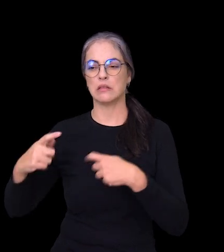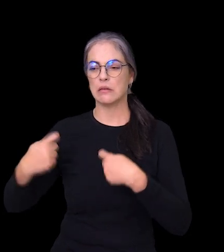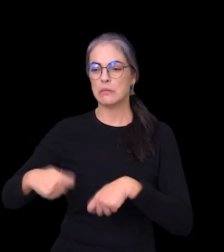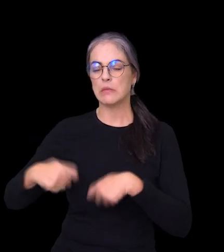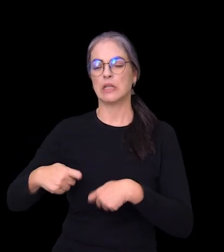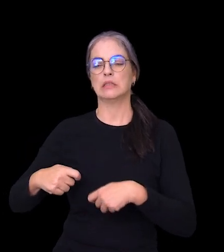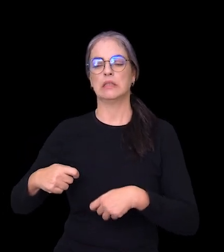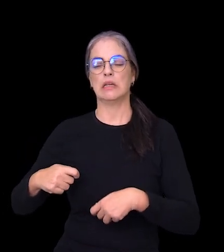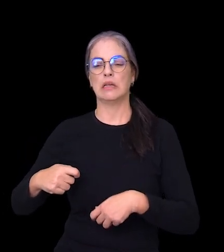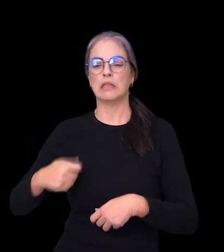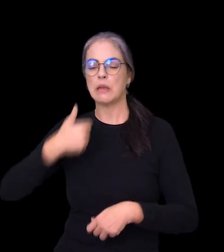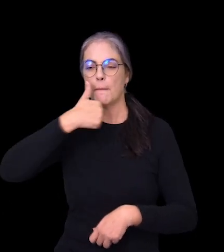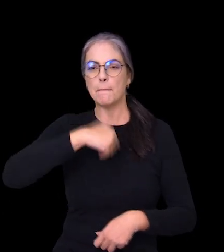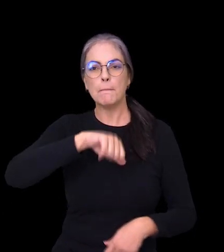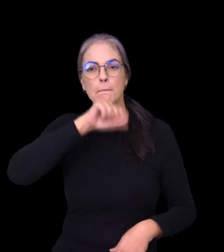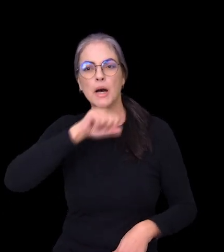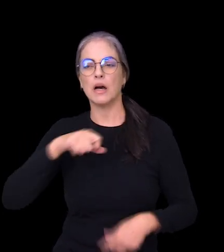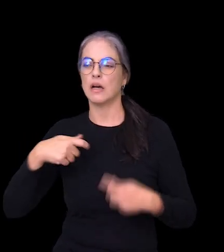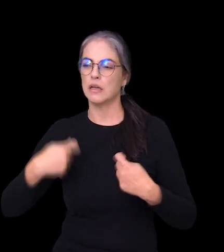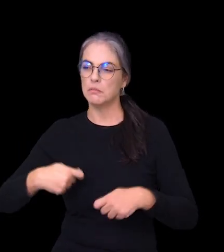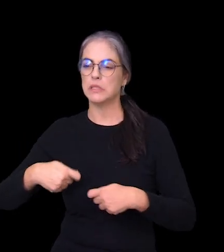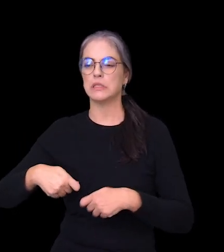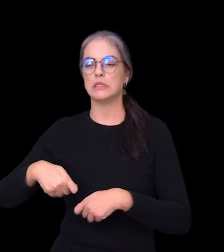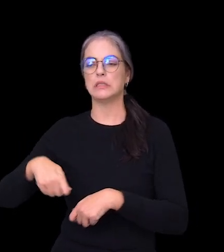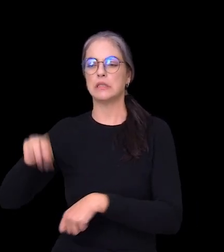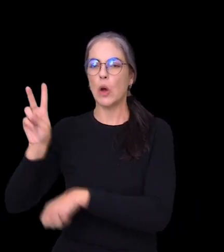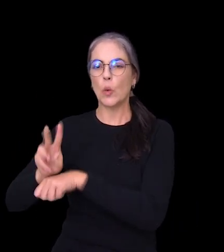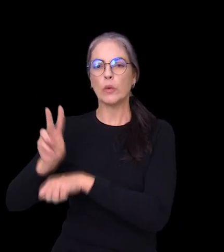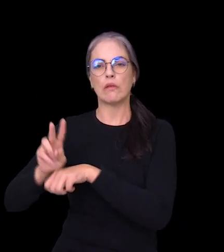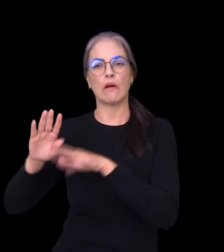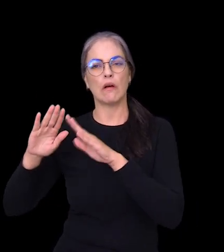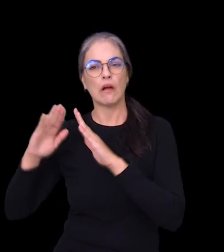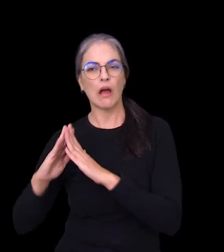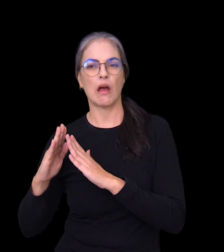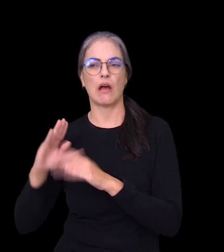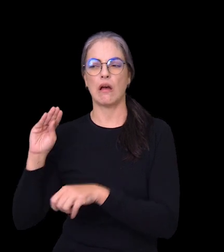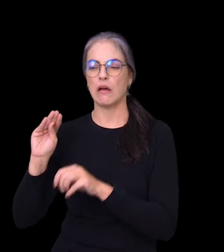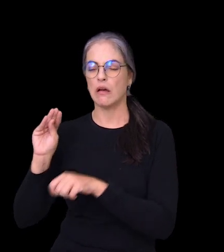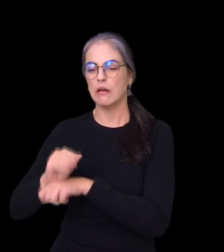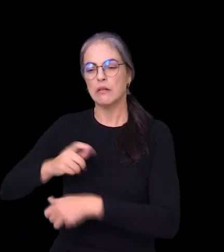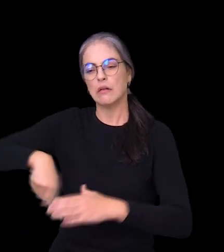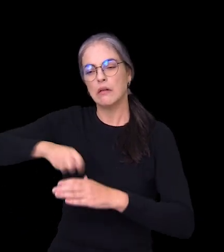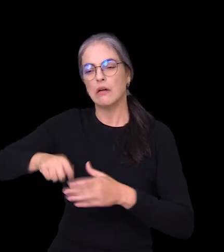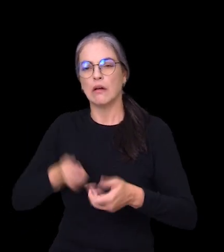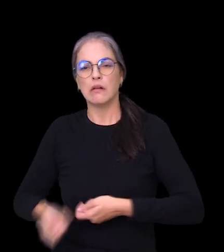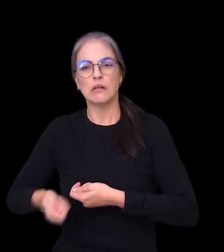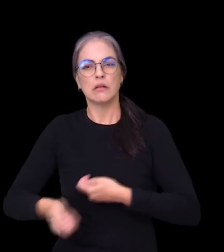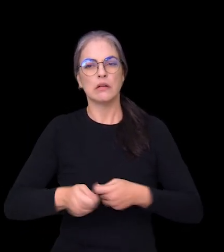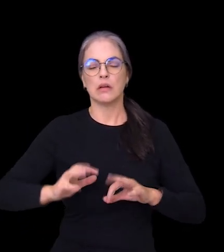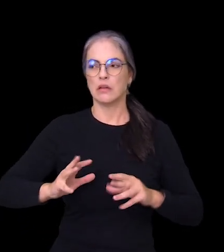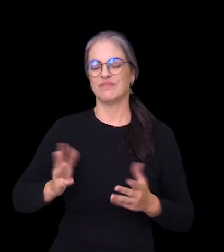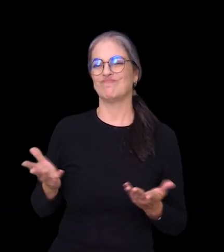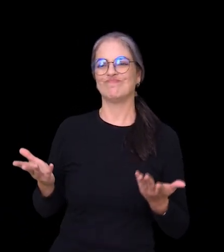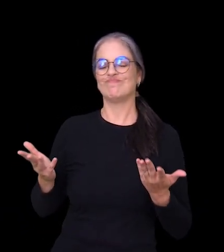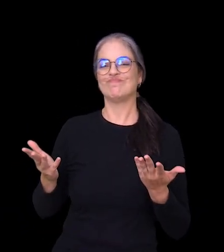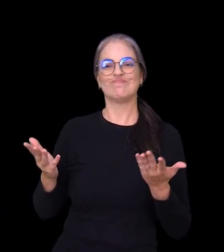posição social de mãe, dona de casa. Esse é um retrocesso, porque isso constrói. Então, a gente vive duas